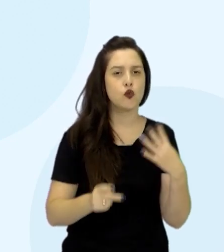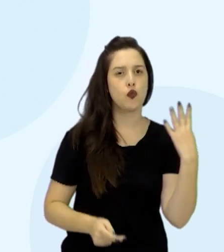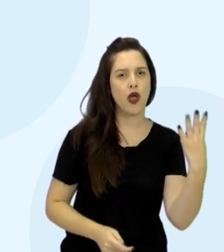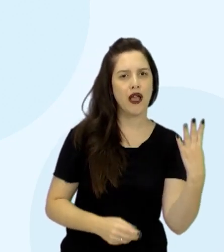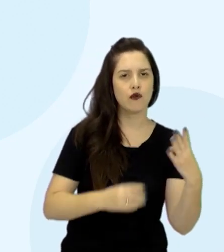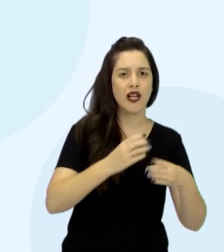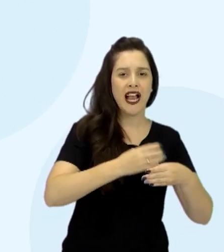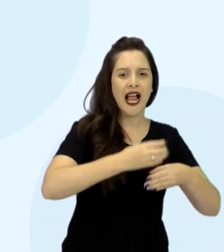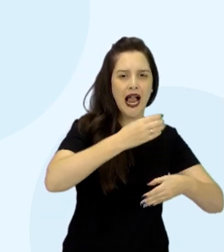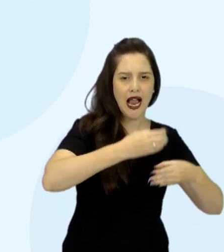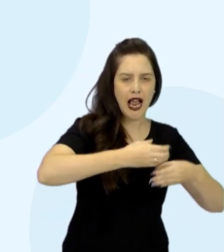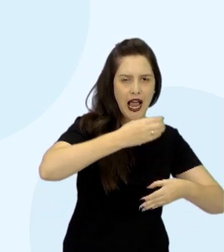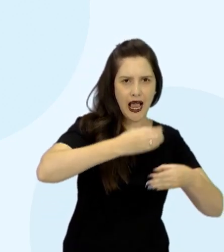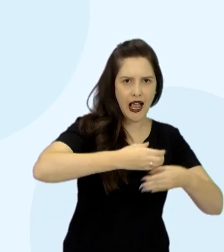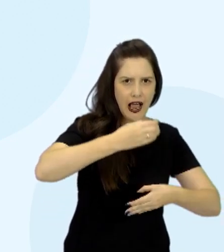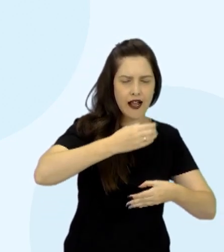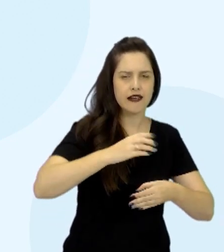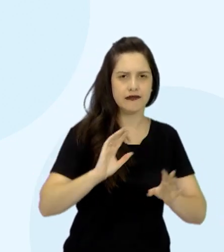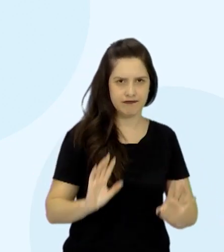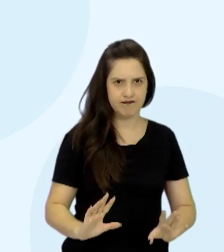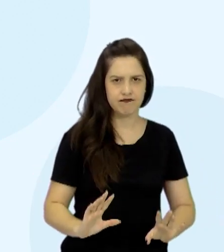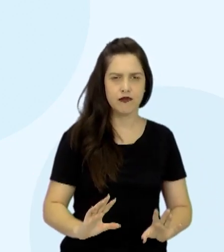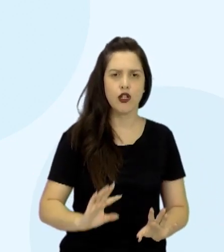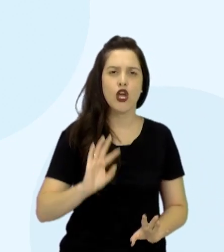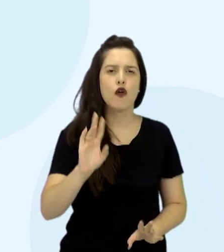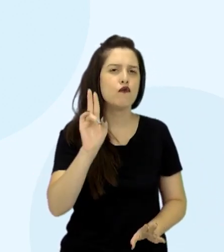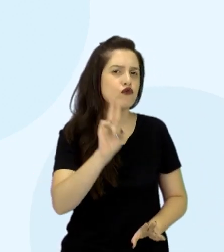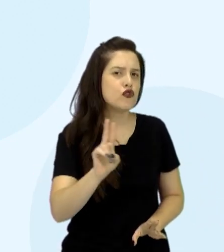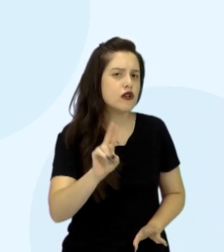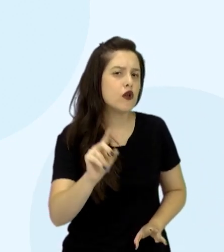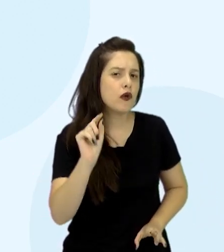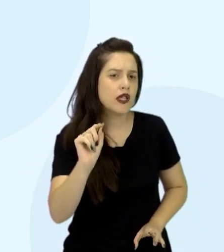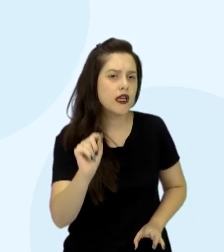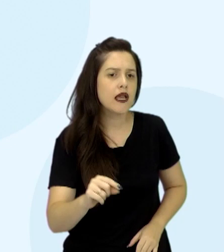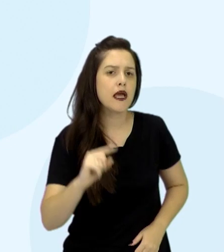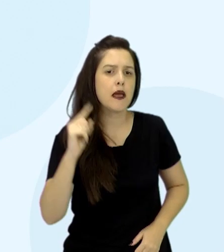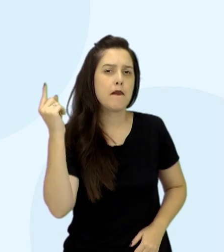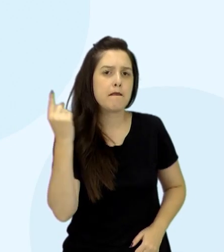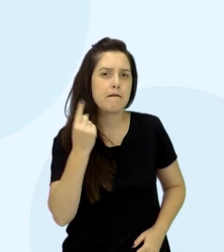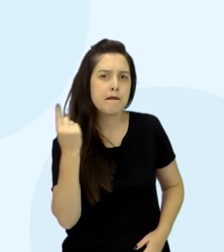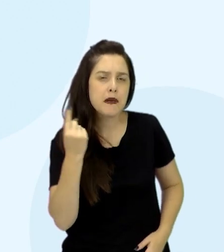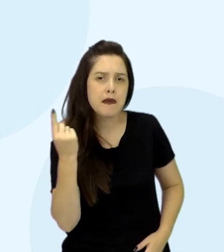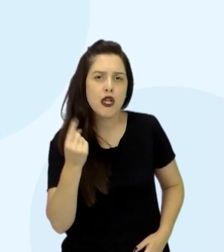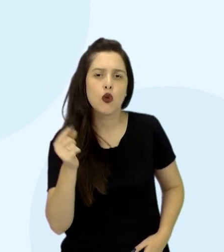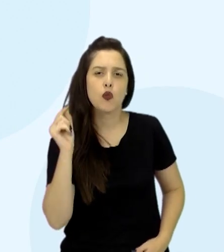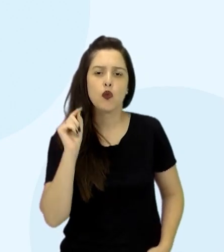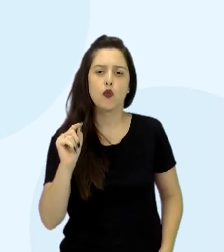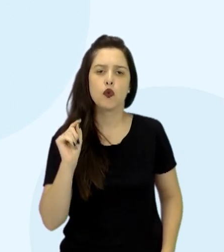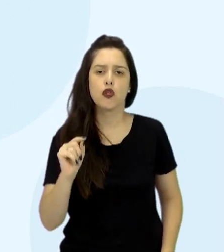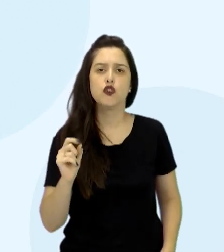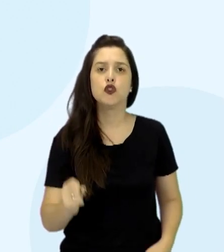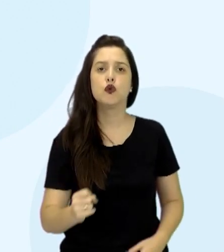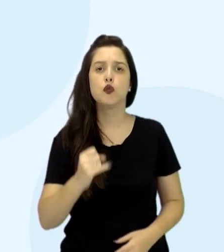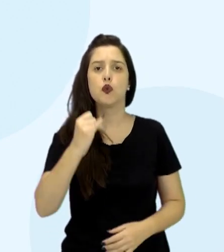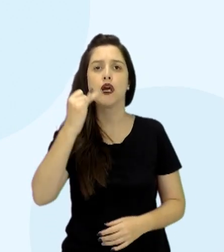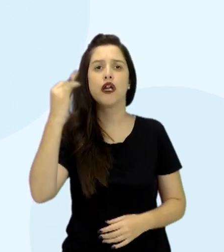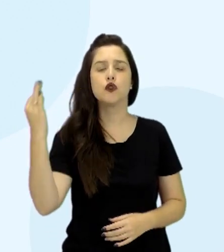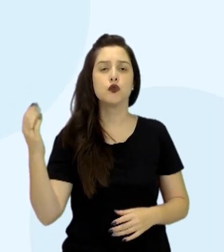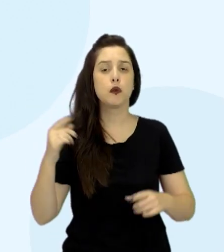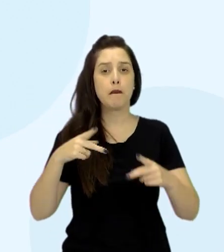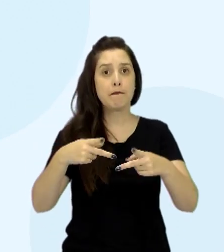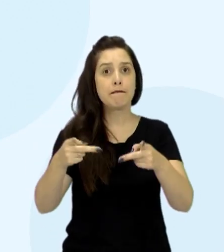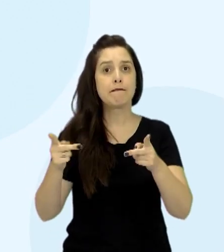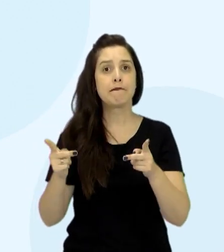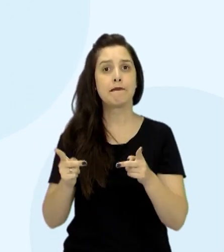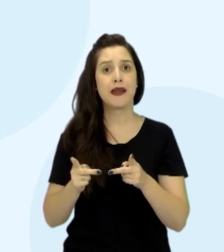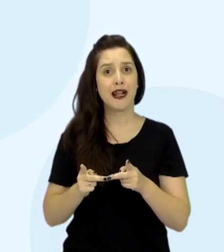de canecas. Então, ó, vamos frisar aqui. O primeiro foi falado a quantidade de